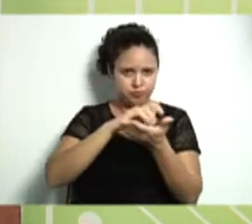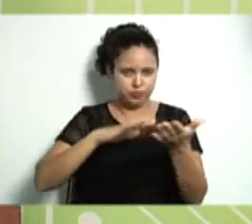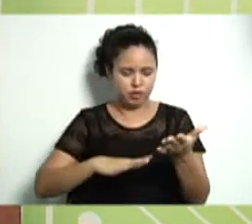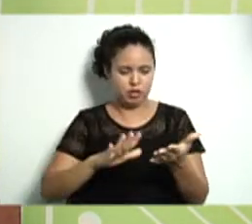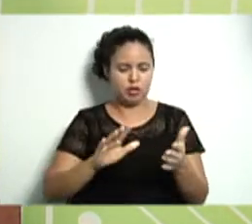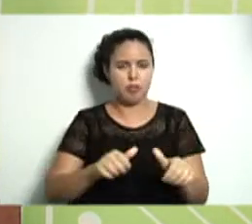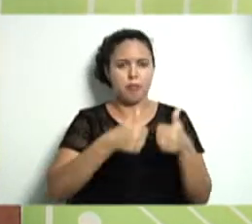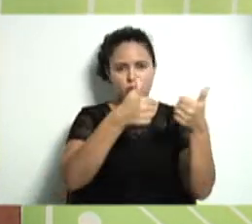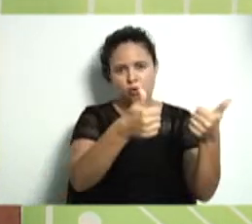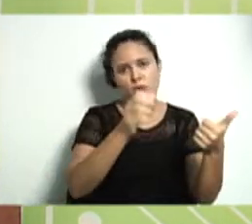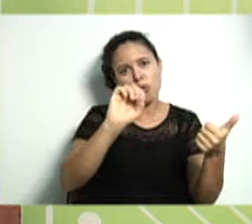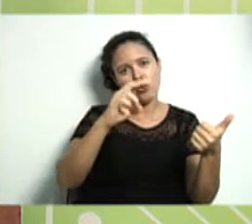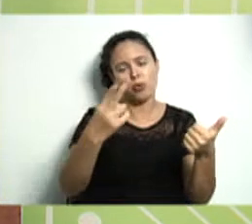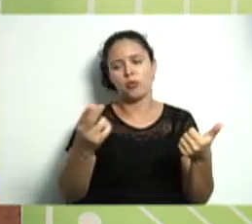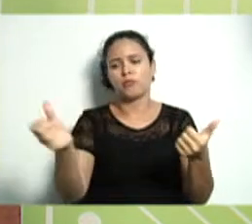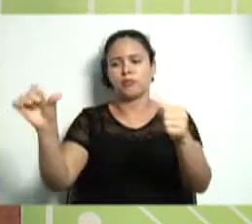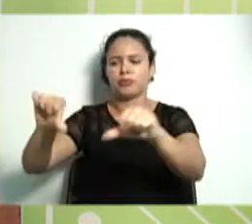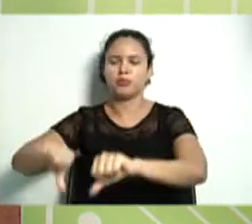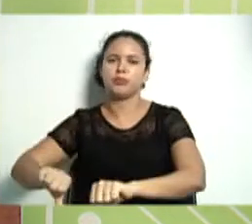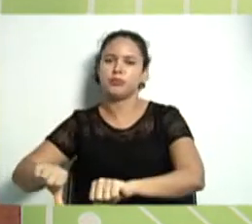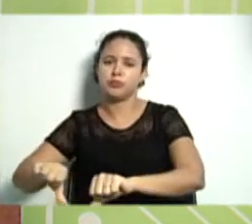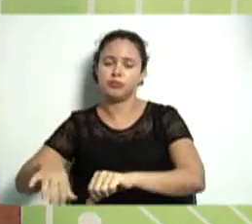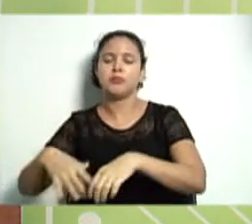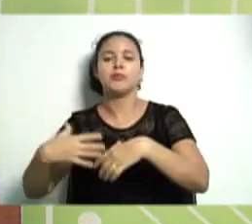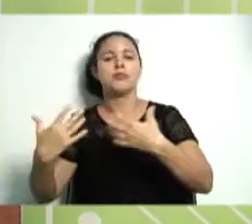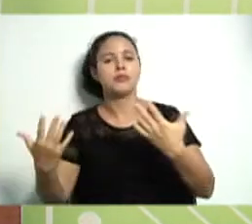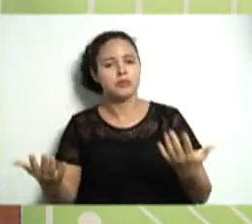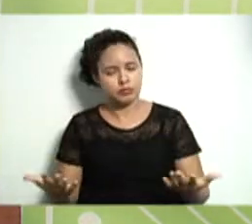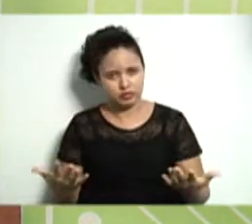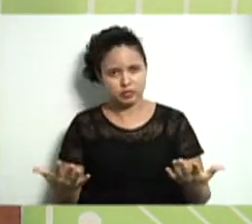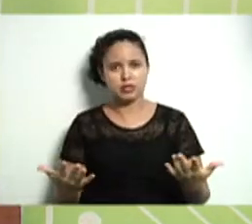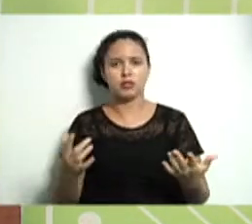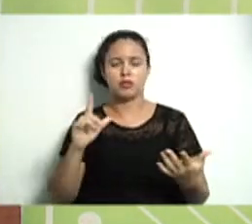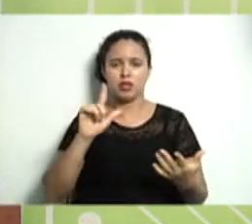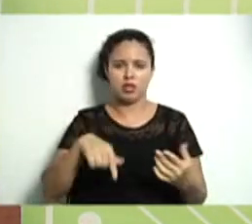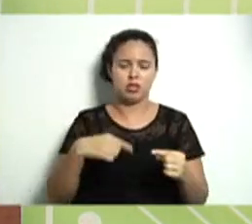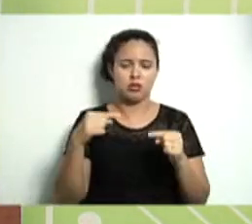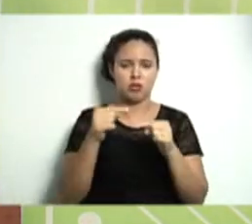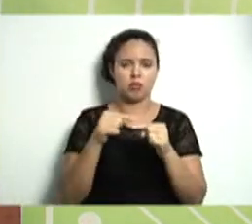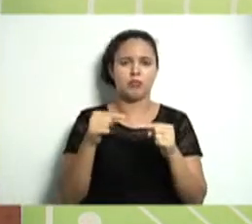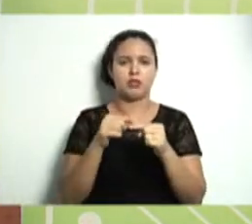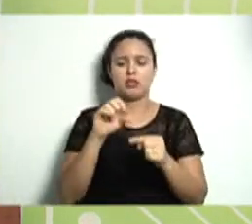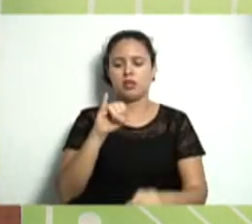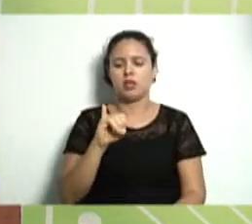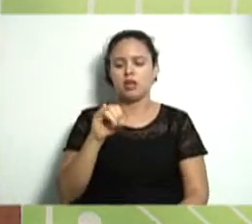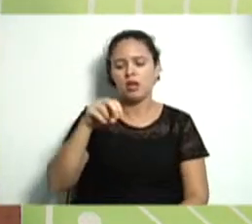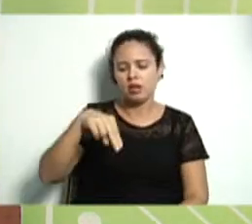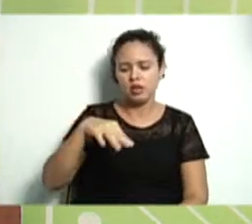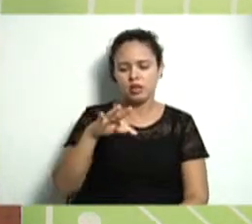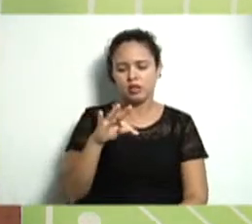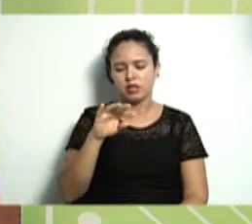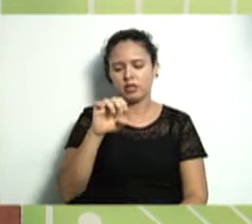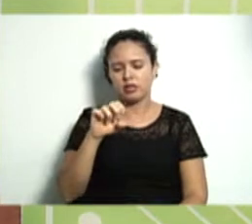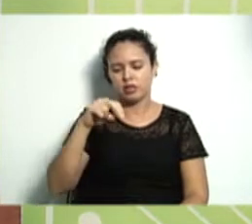resultado ruim, não é o instrumento em si, é a intencionalidade do ser humano que estava